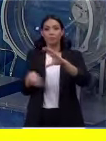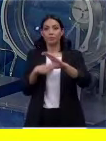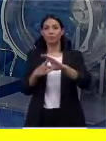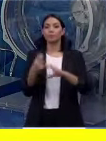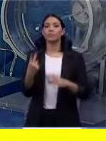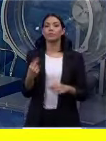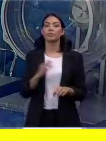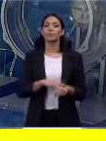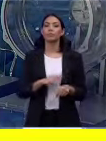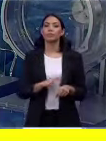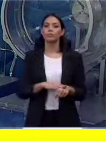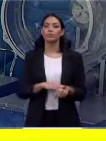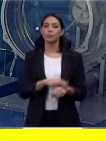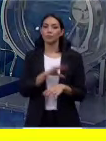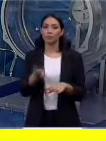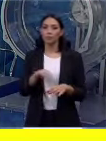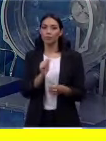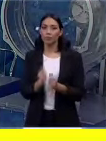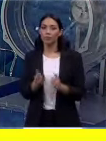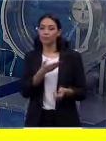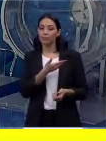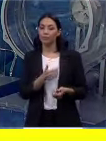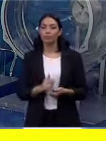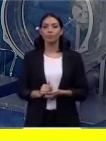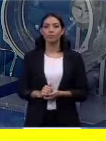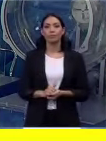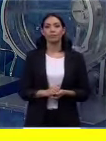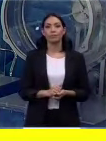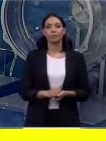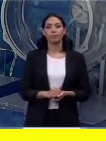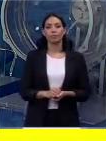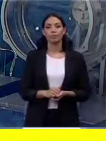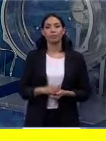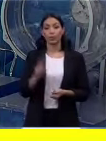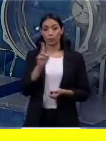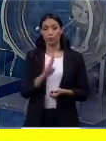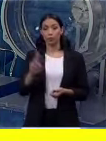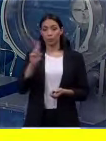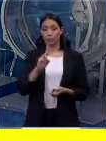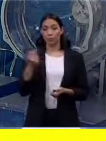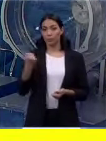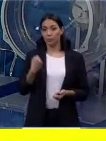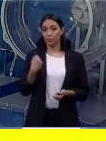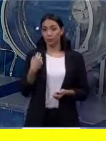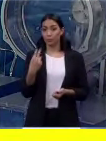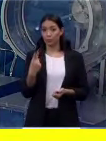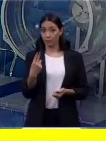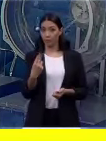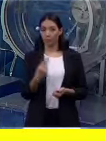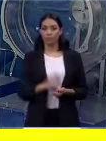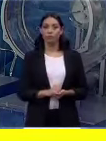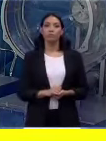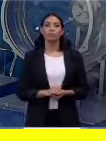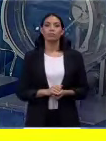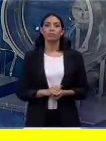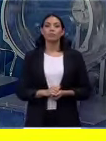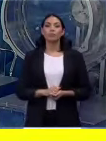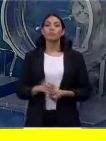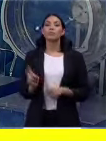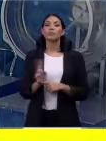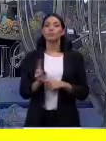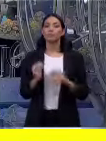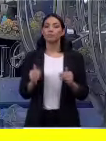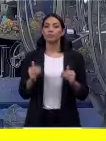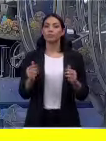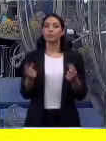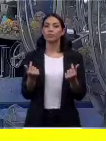globo para procedermos o sorteio do time do coração que possui o mesmo universo de números da Time Mania. Nossos auditores do